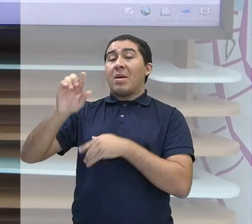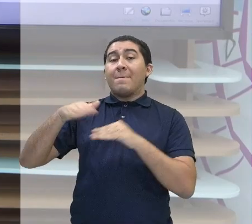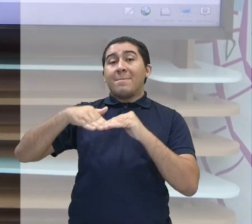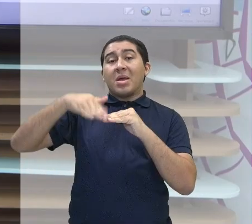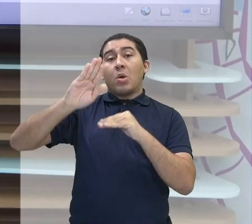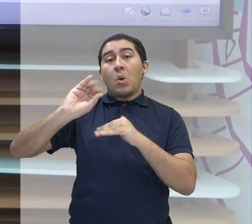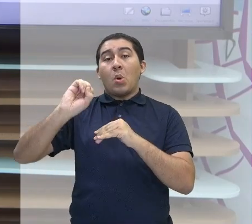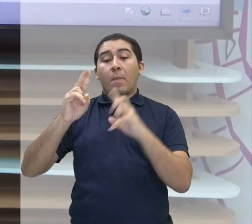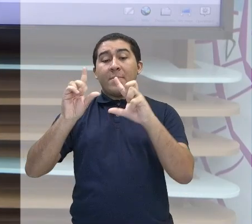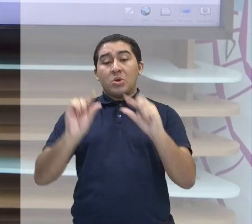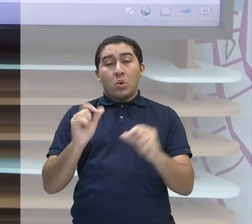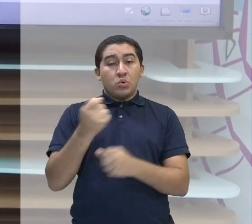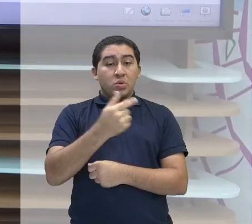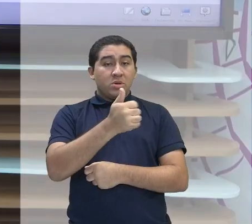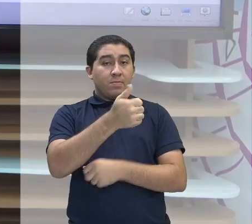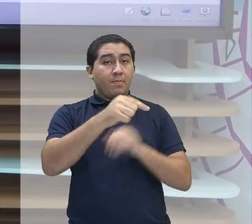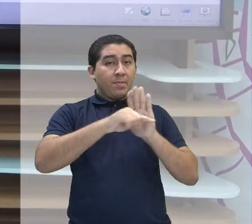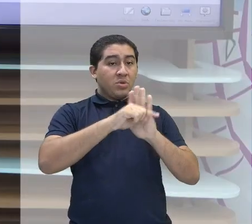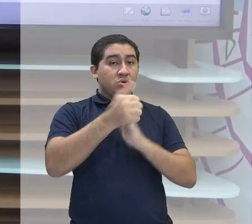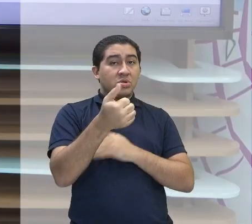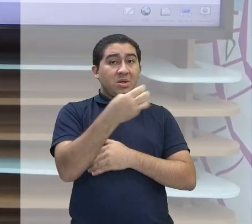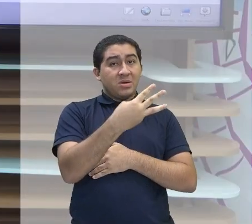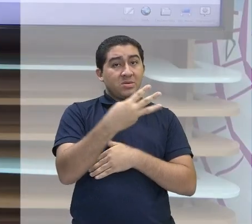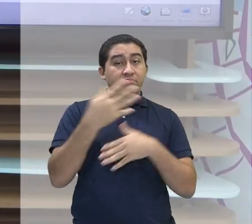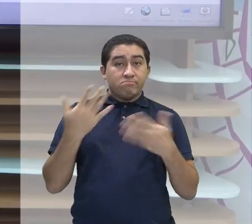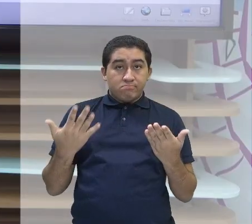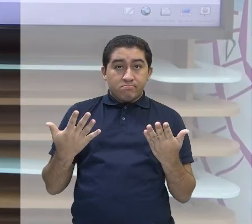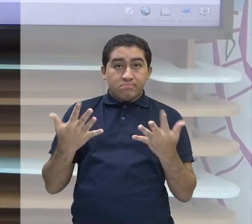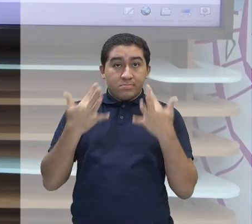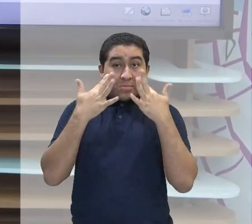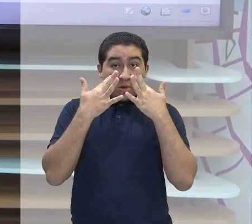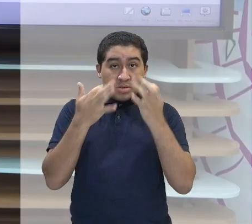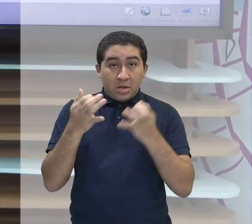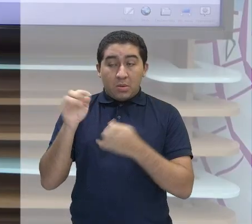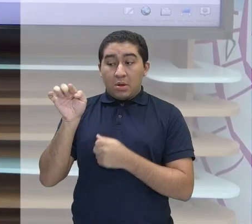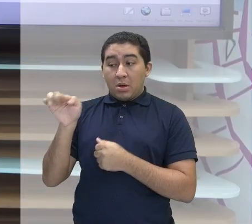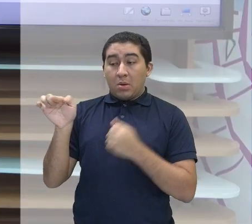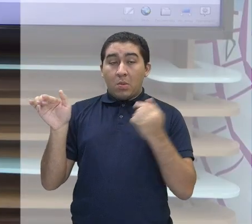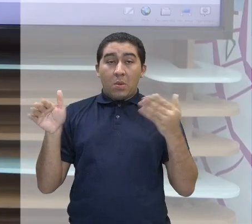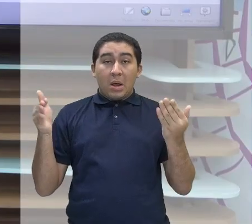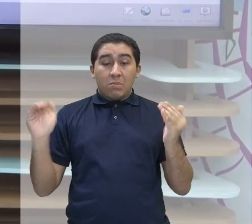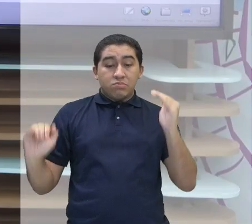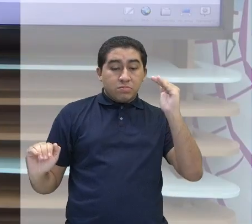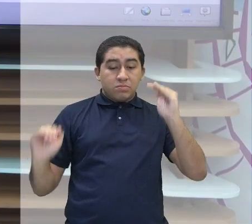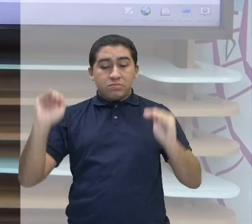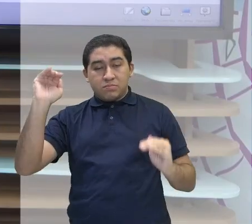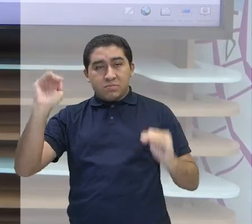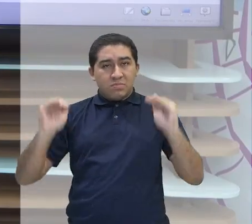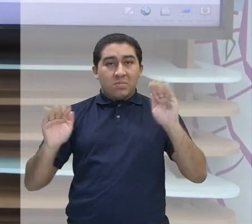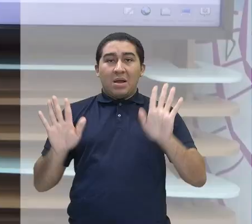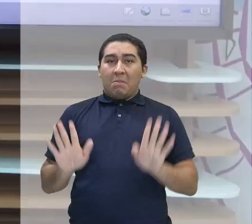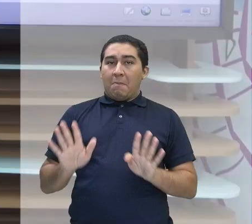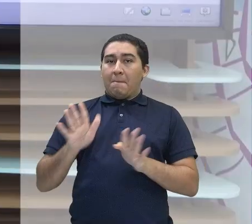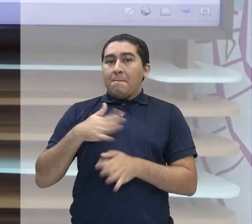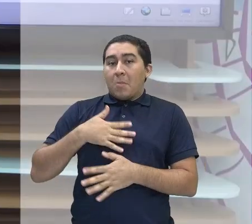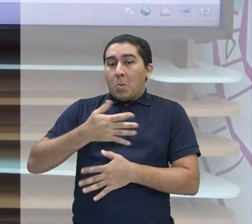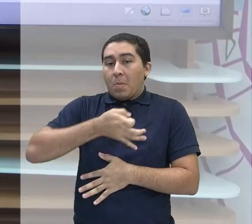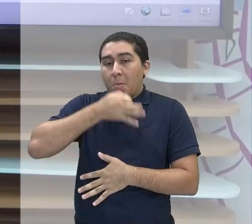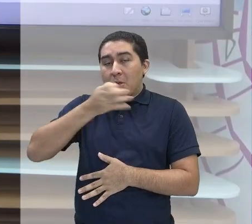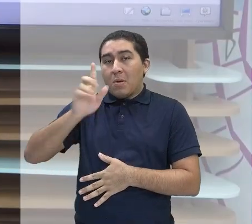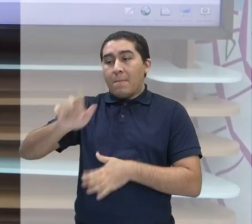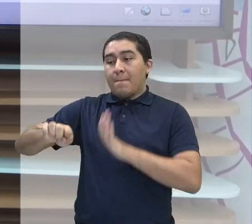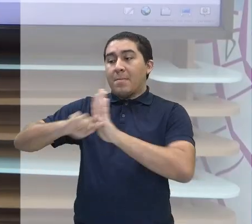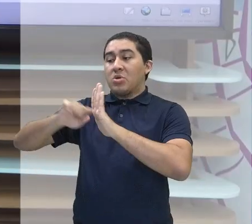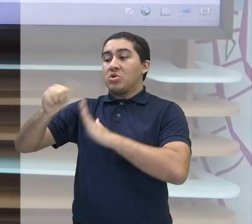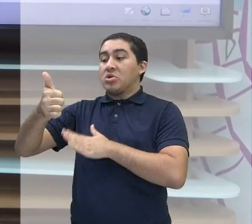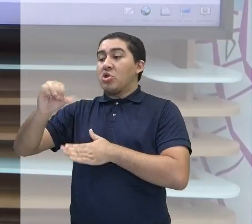que menos 13? O que você acha? Menos 19, maior ou menor que menos 13? Ah, professor, eu acho que menos 19